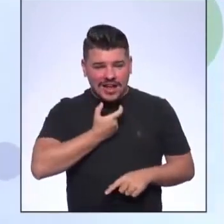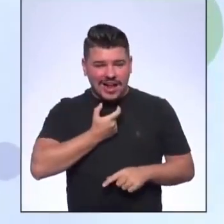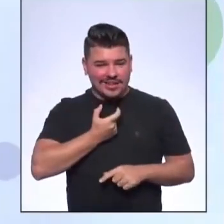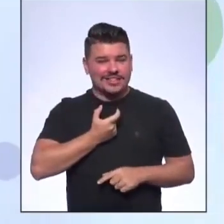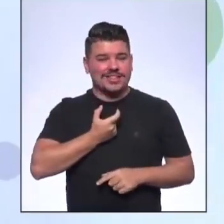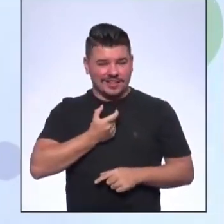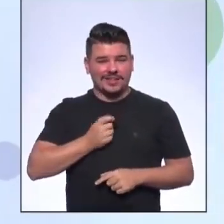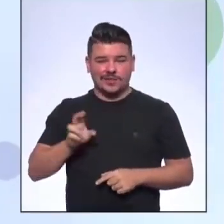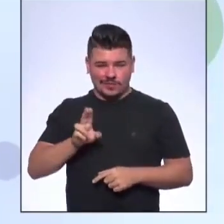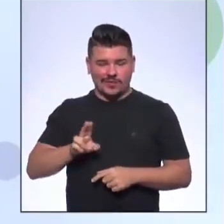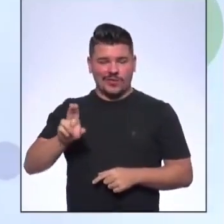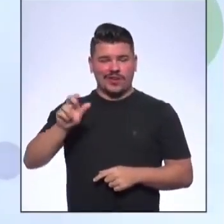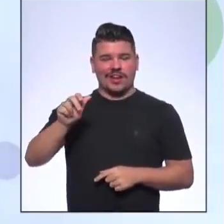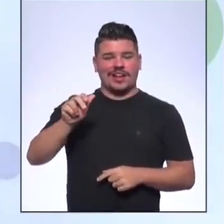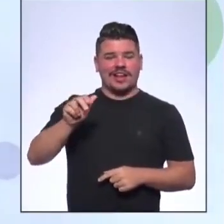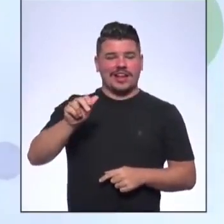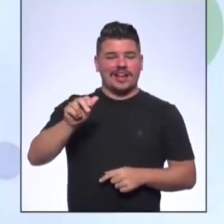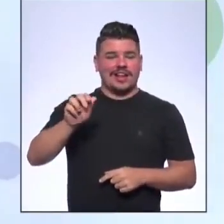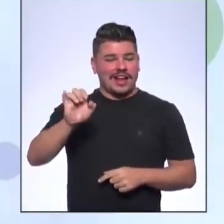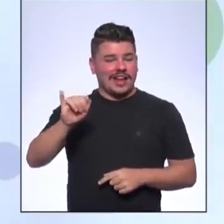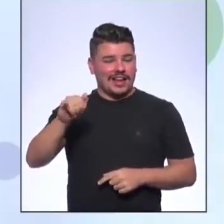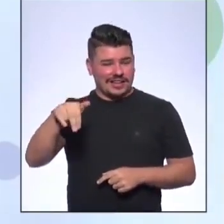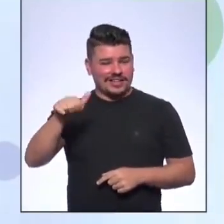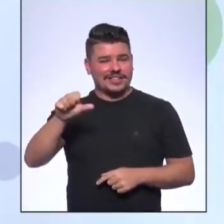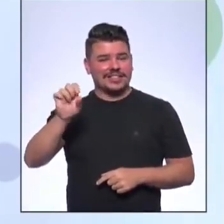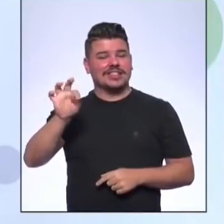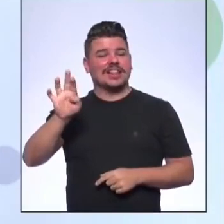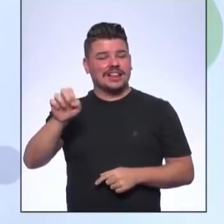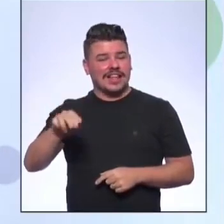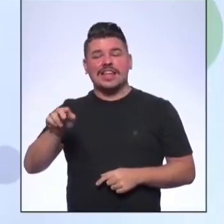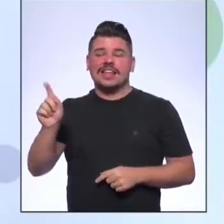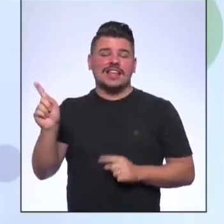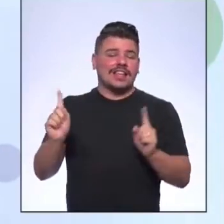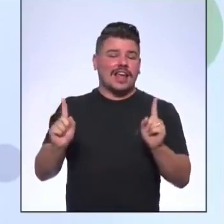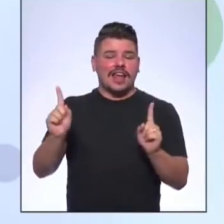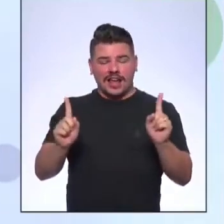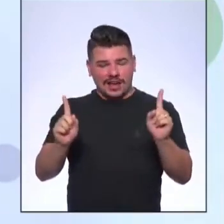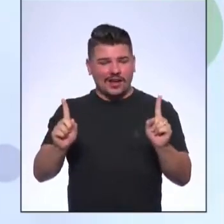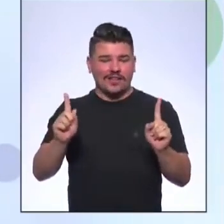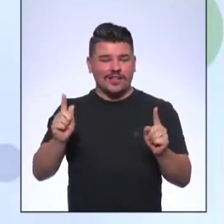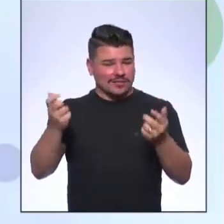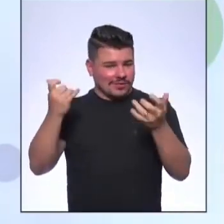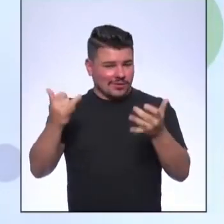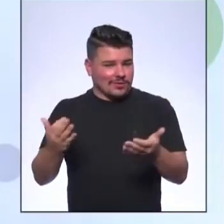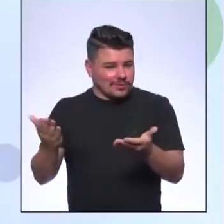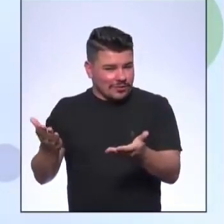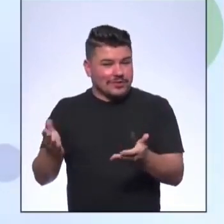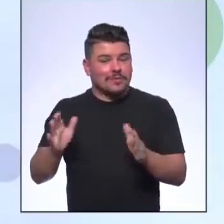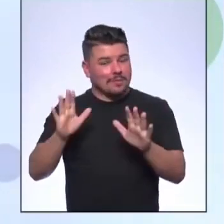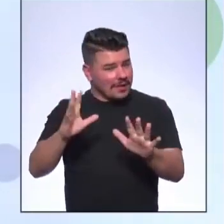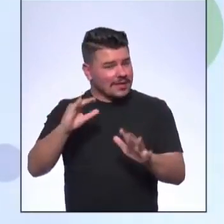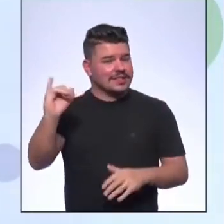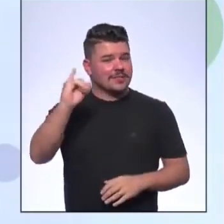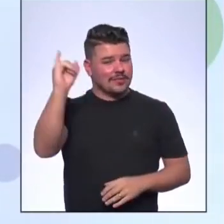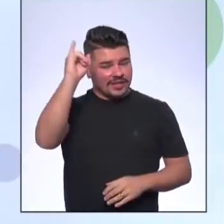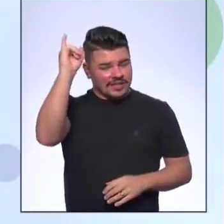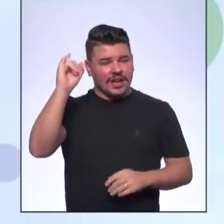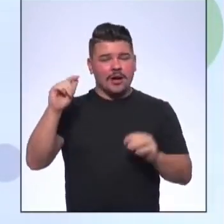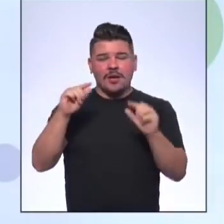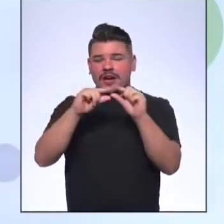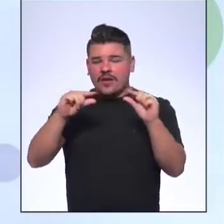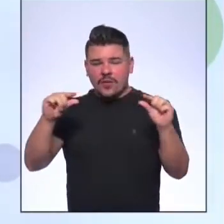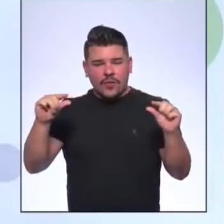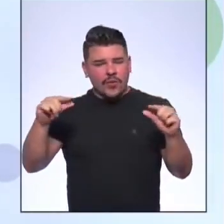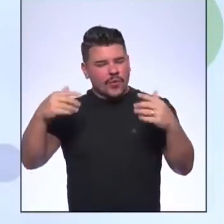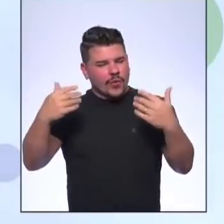questão histórica no meio, né? Quem será que realmente falou essa bela frase aí? Tá bem? O que é importante é que é uma frase